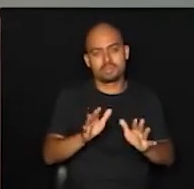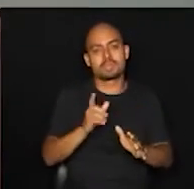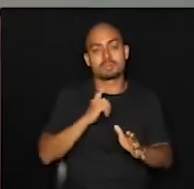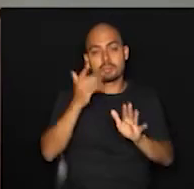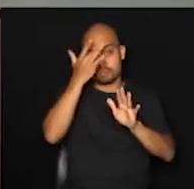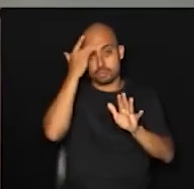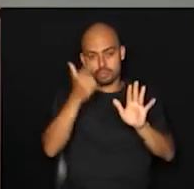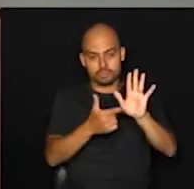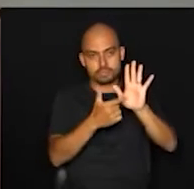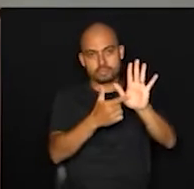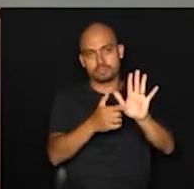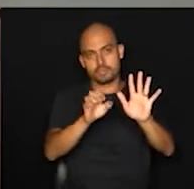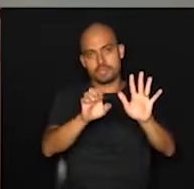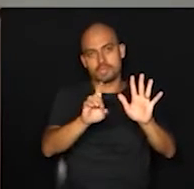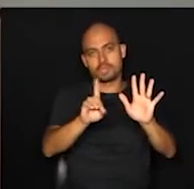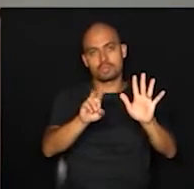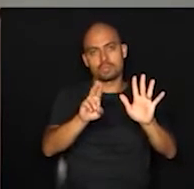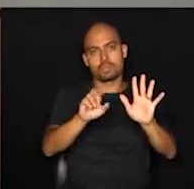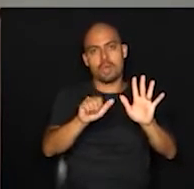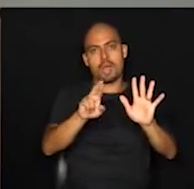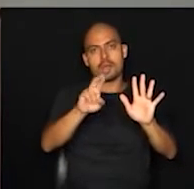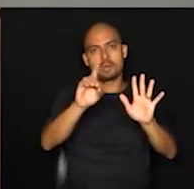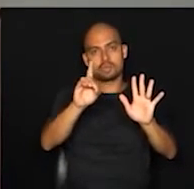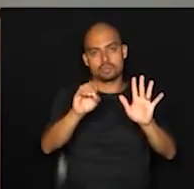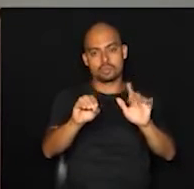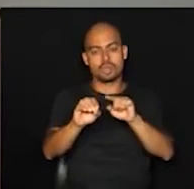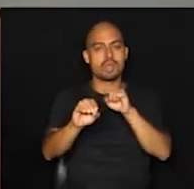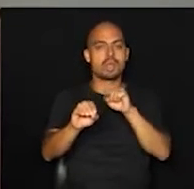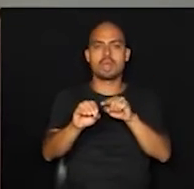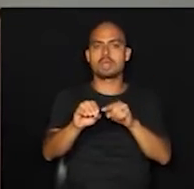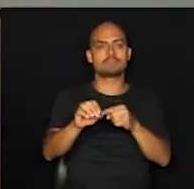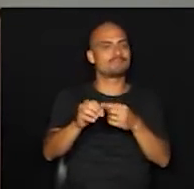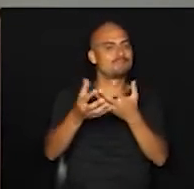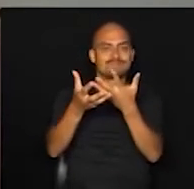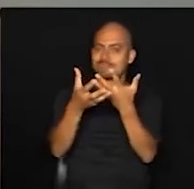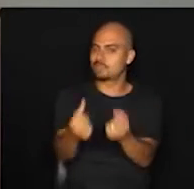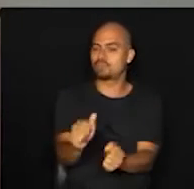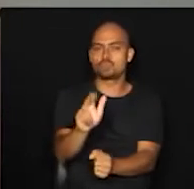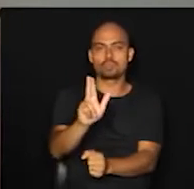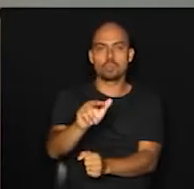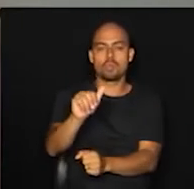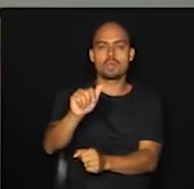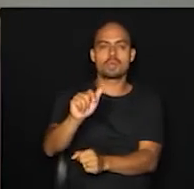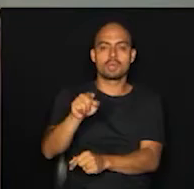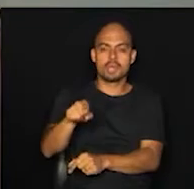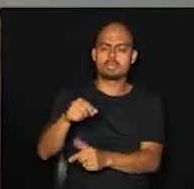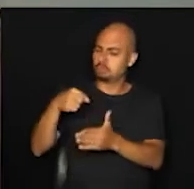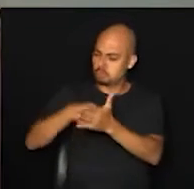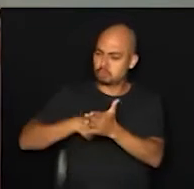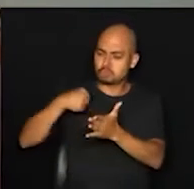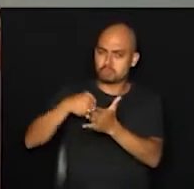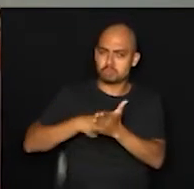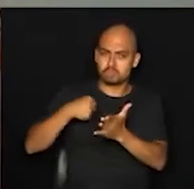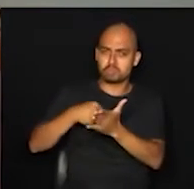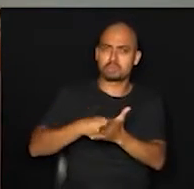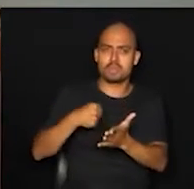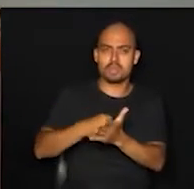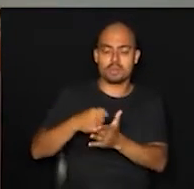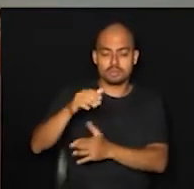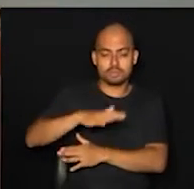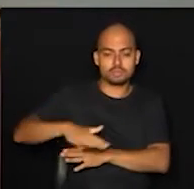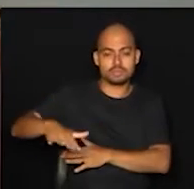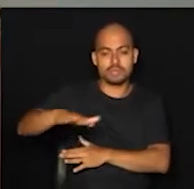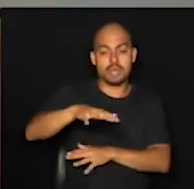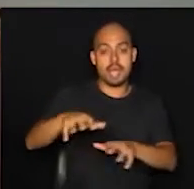né? Filho de Dona Veridiana, que nunca aceitou e que era um dos maiores batalhadores, né, da restauração